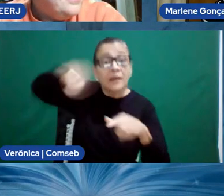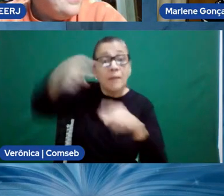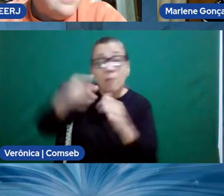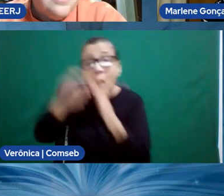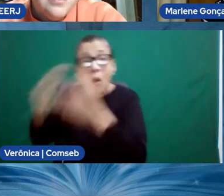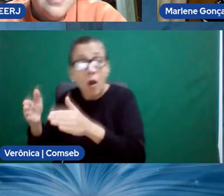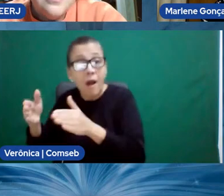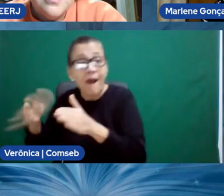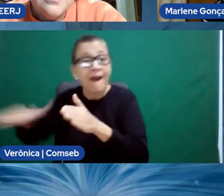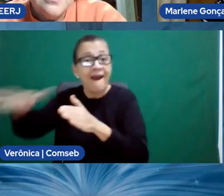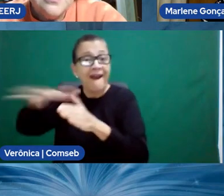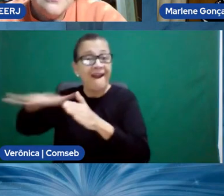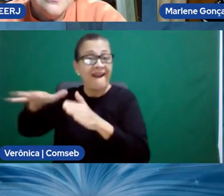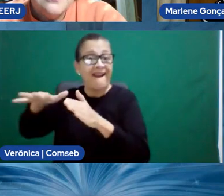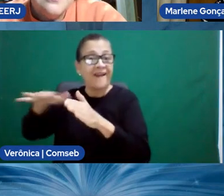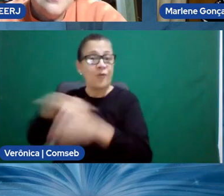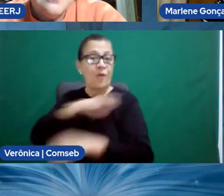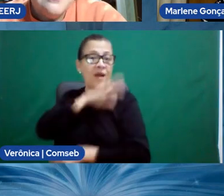reino animal. Né?